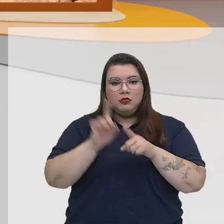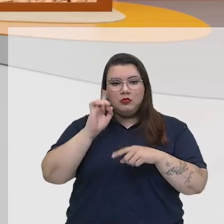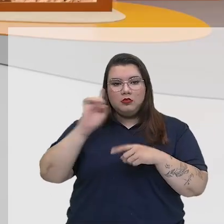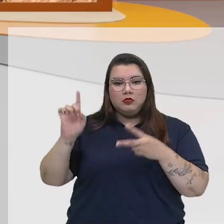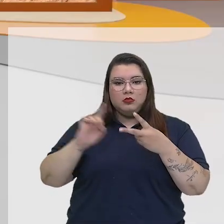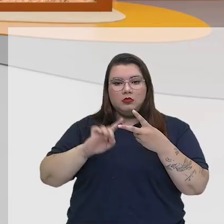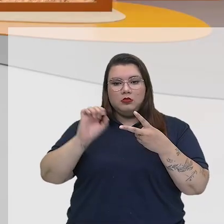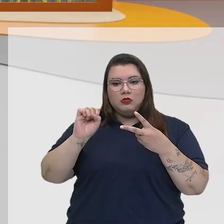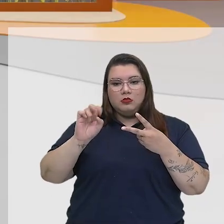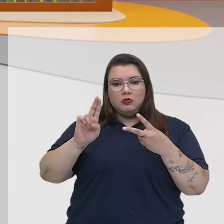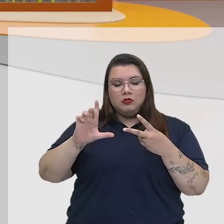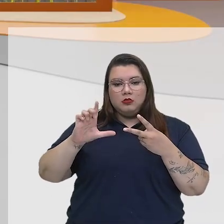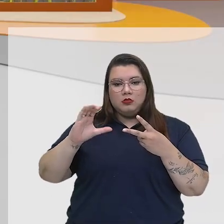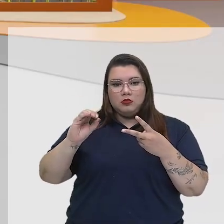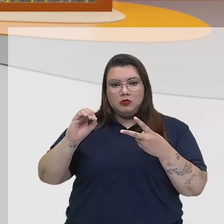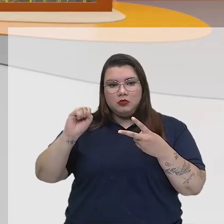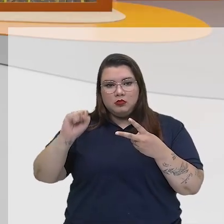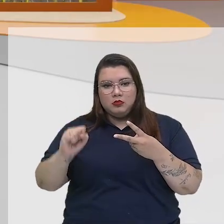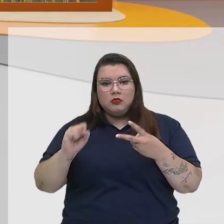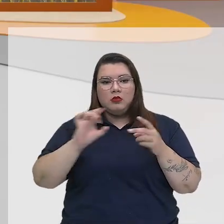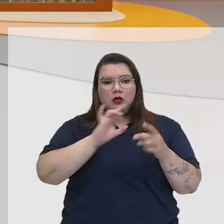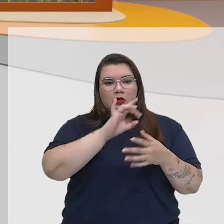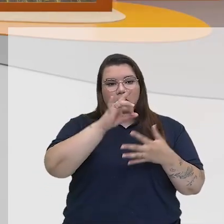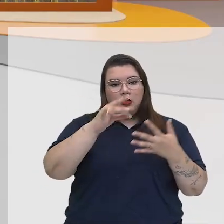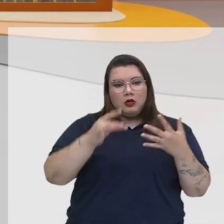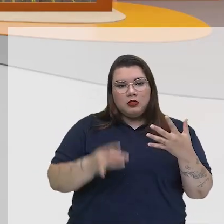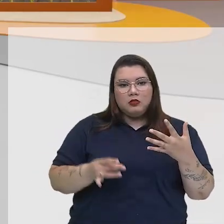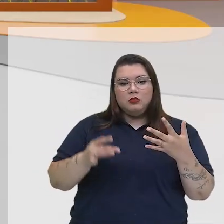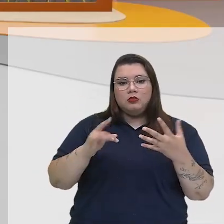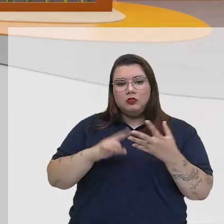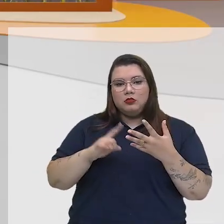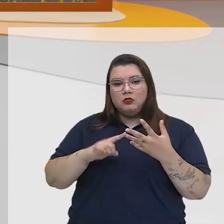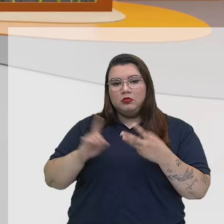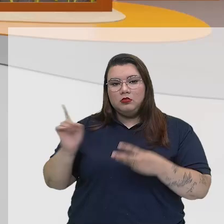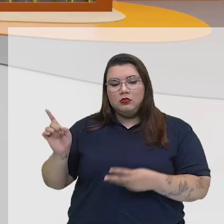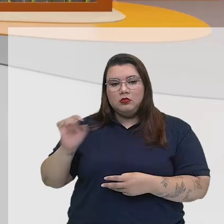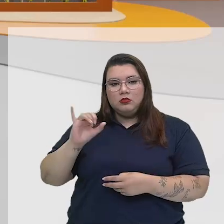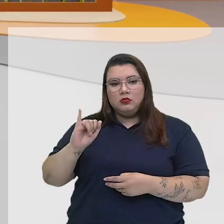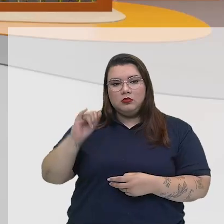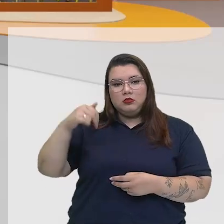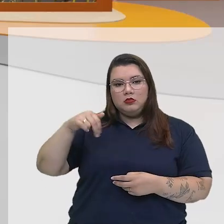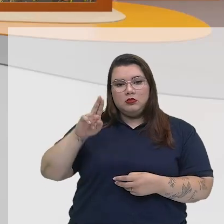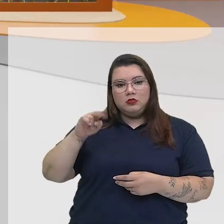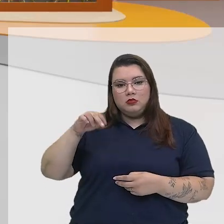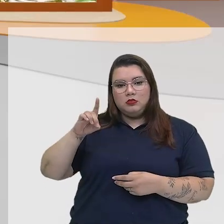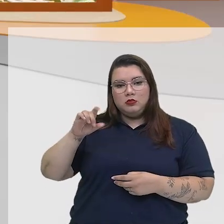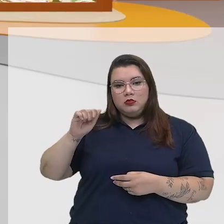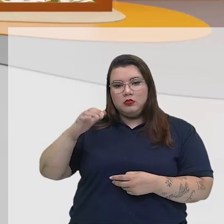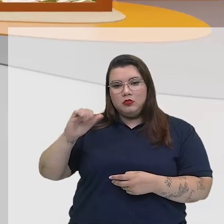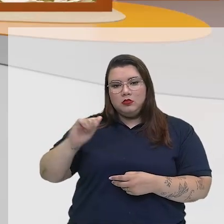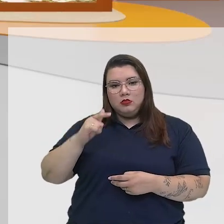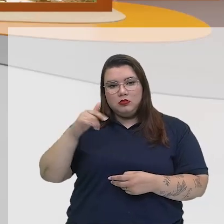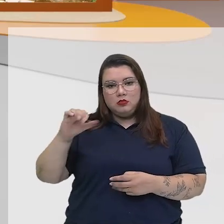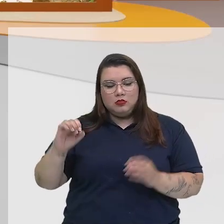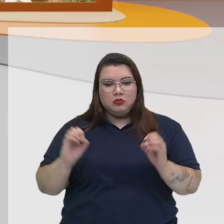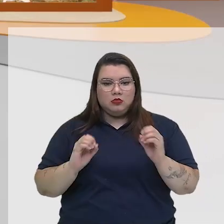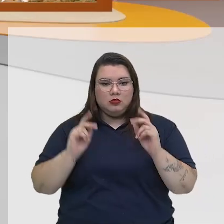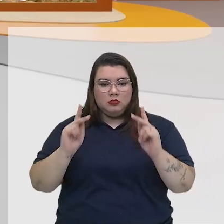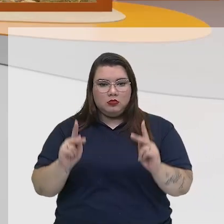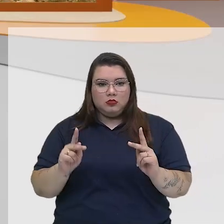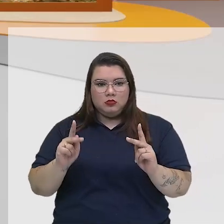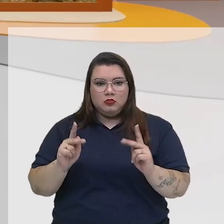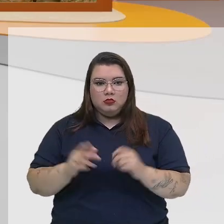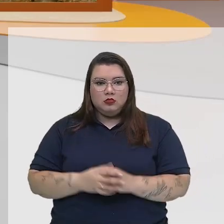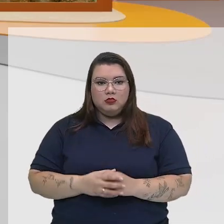por sulcos, então cada um acaba tendo suas características, e também irrigação por inundação, tá?